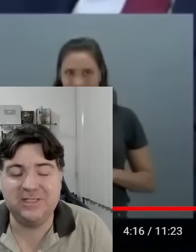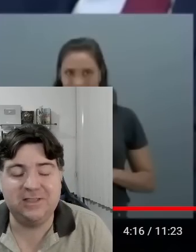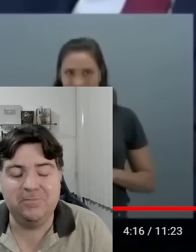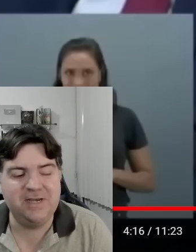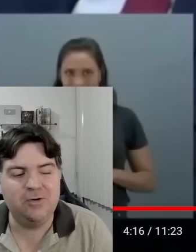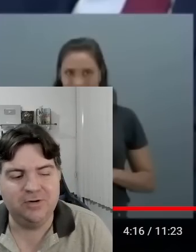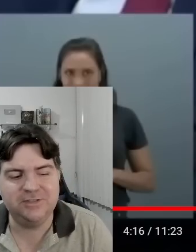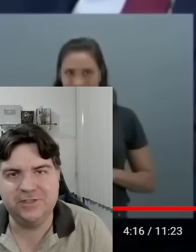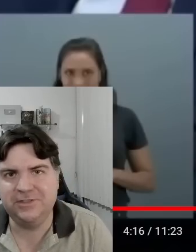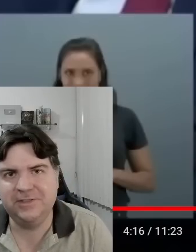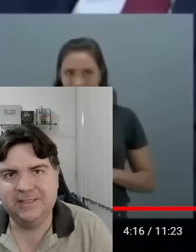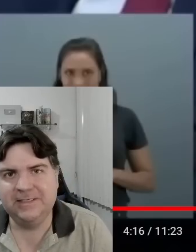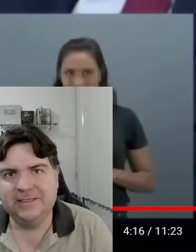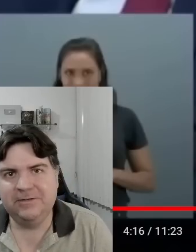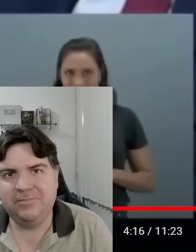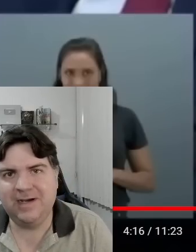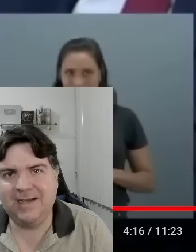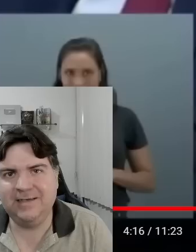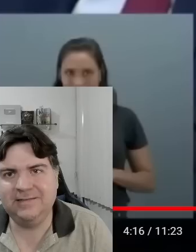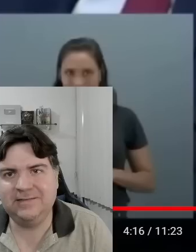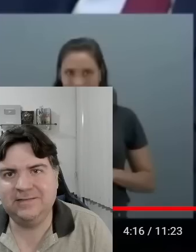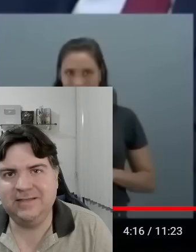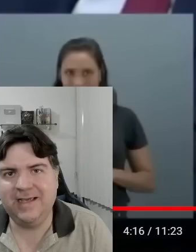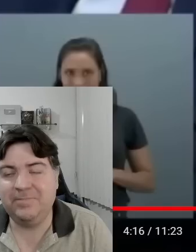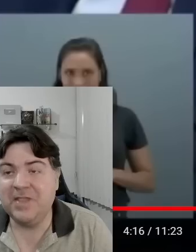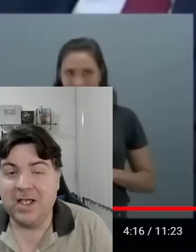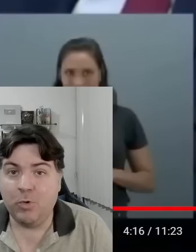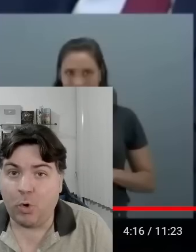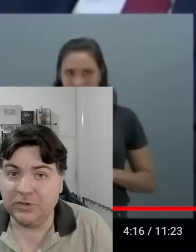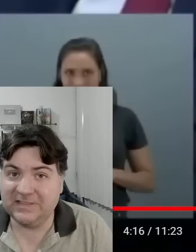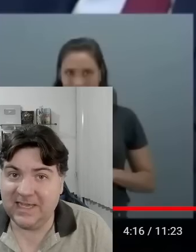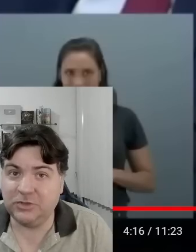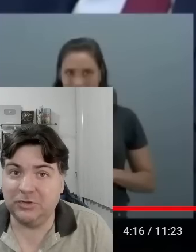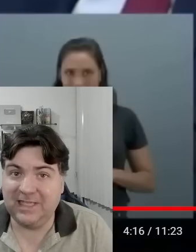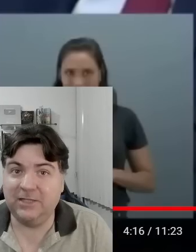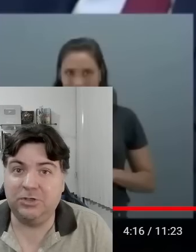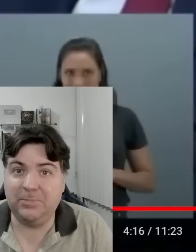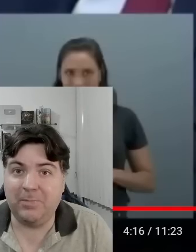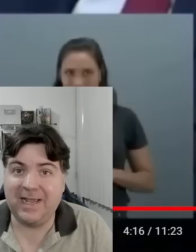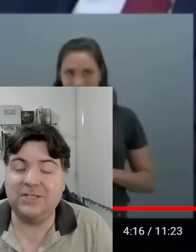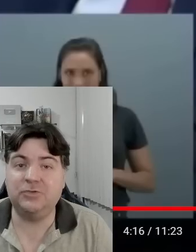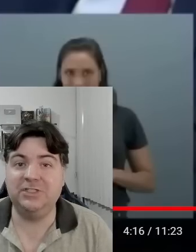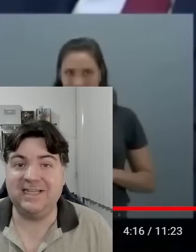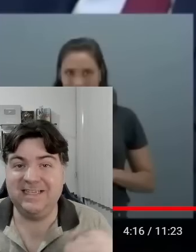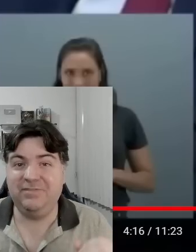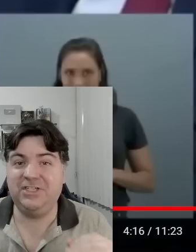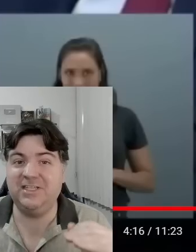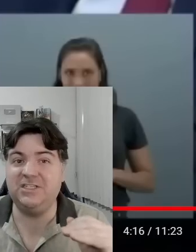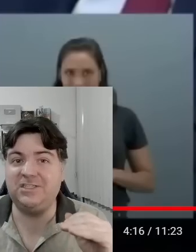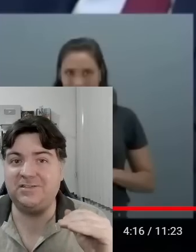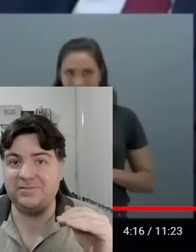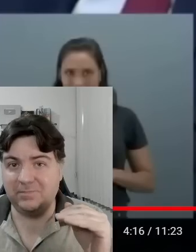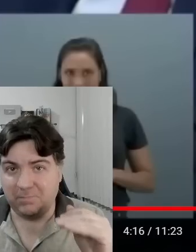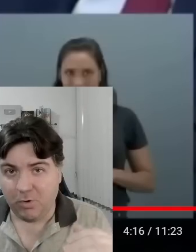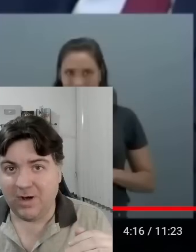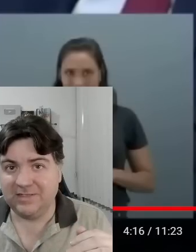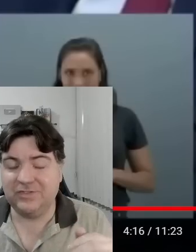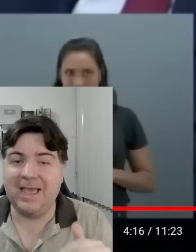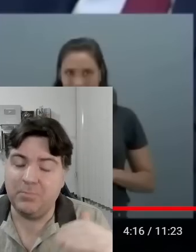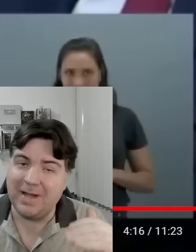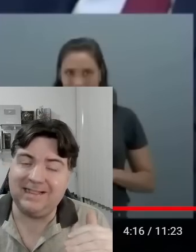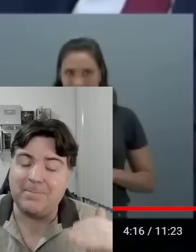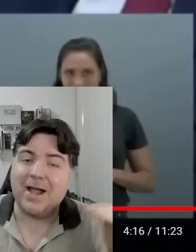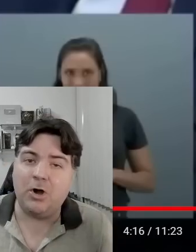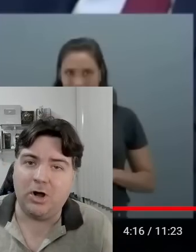climático é uma coisa tão perigosa, gente. Mas o consenso dentro de publicações nas revistas boas